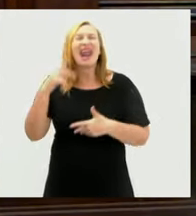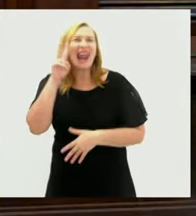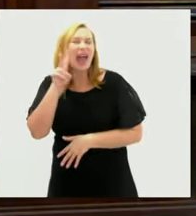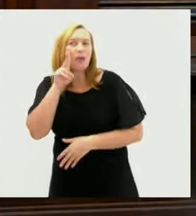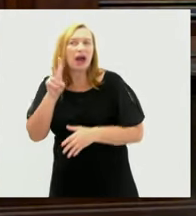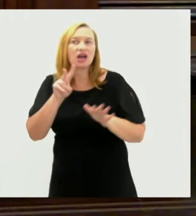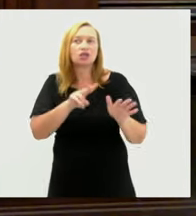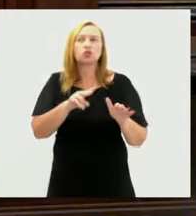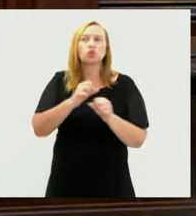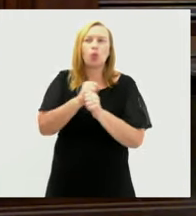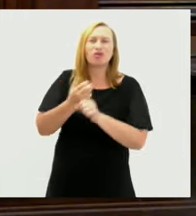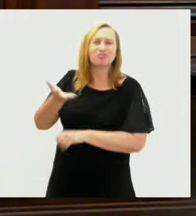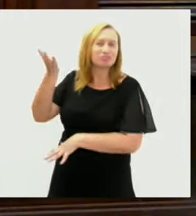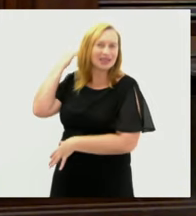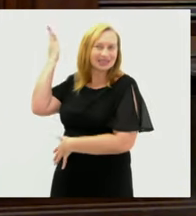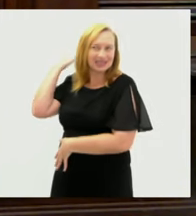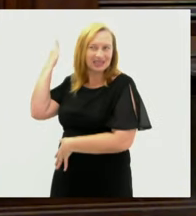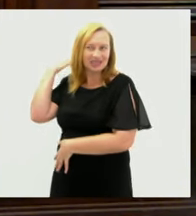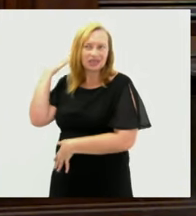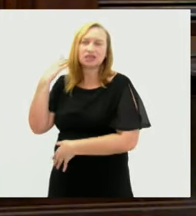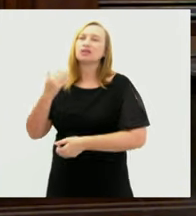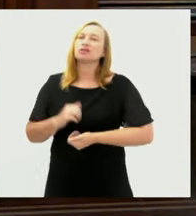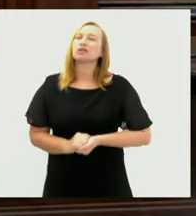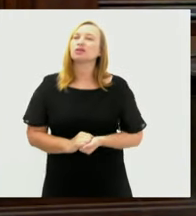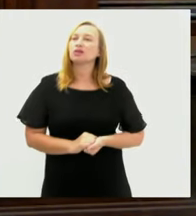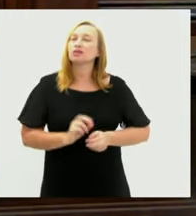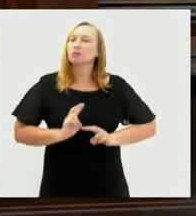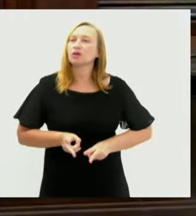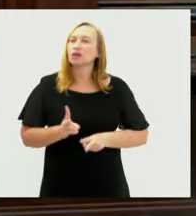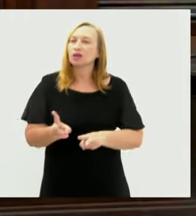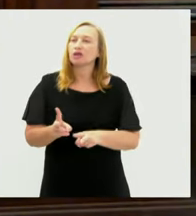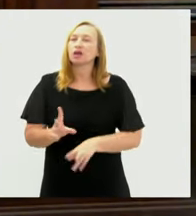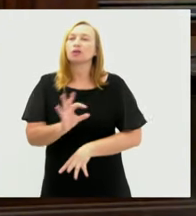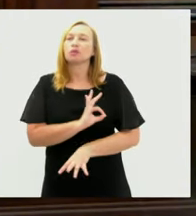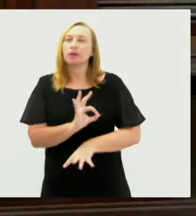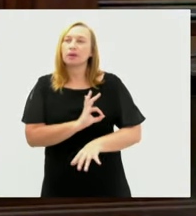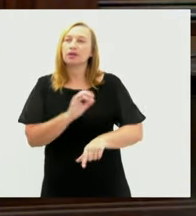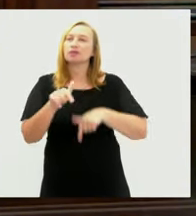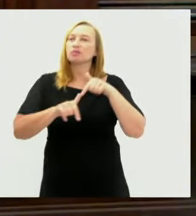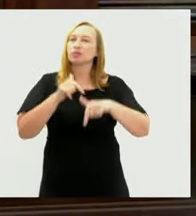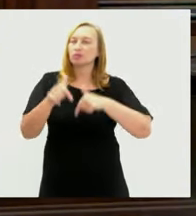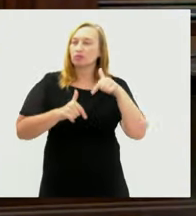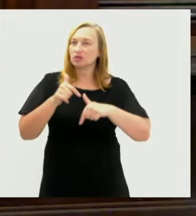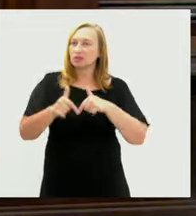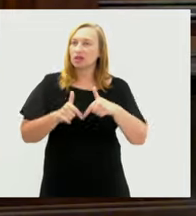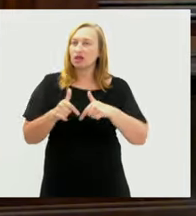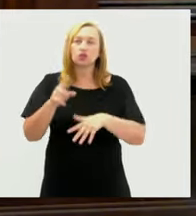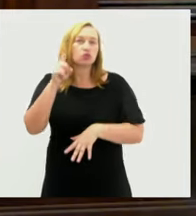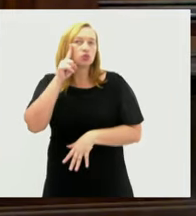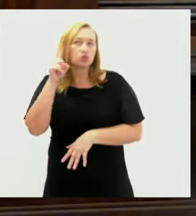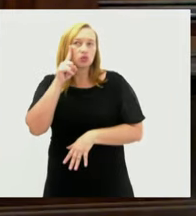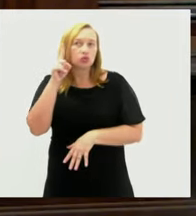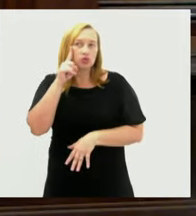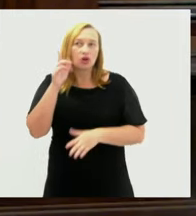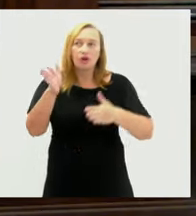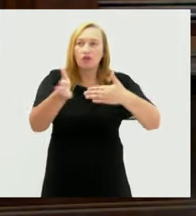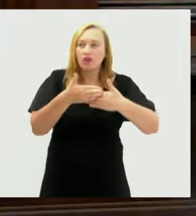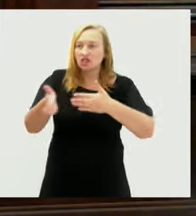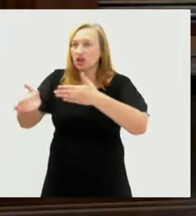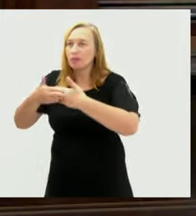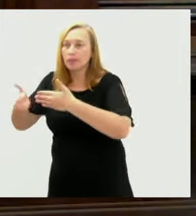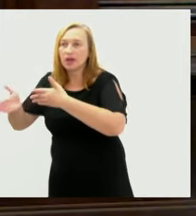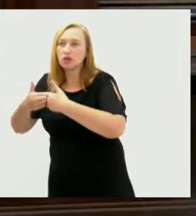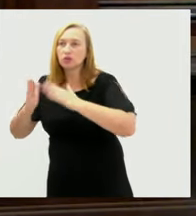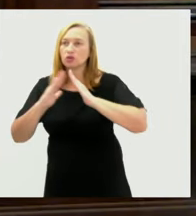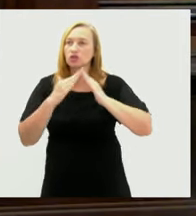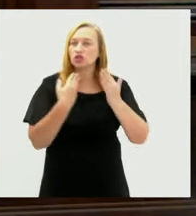gente, com essa permanência de operações policiais cotidianas, a gente teve fechamento de escola